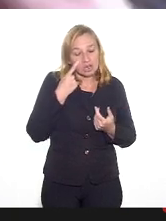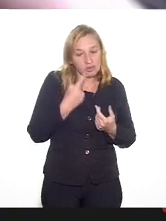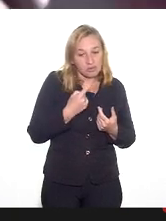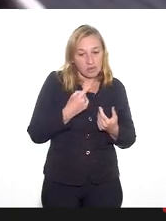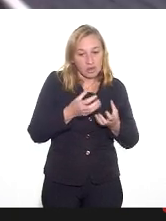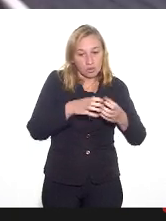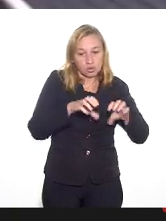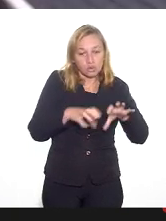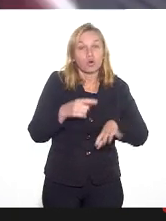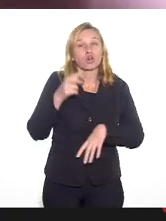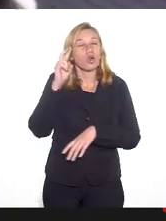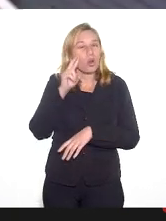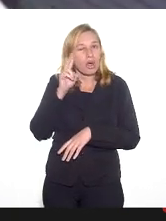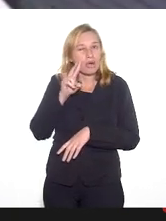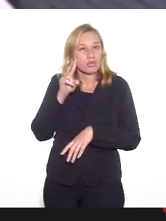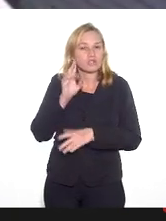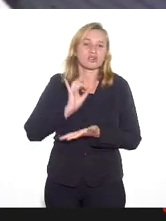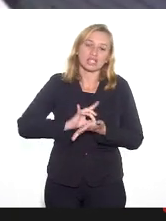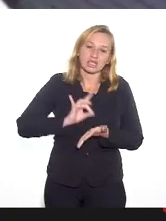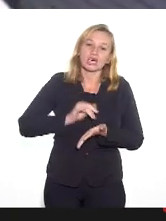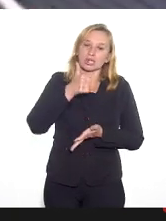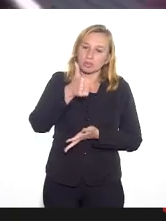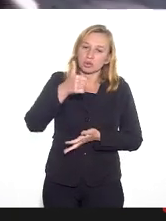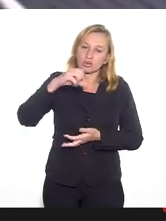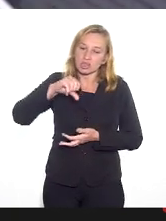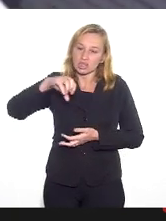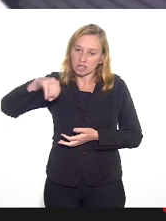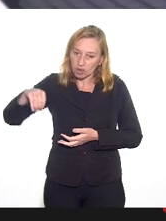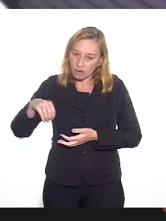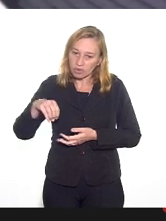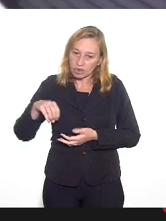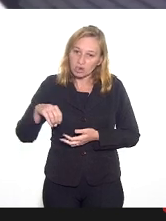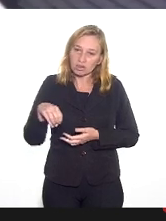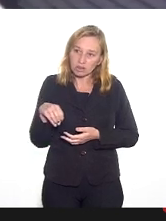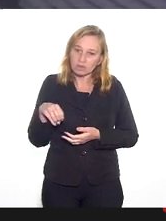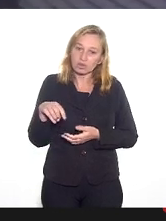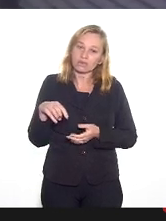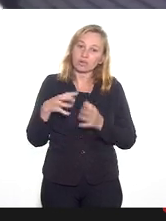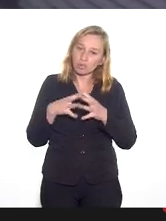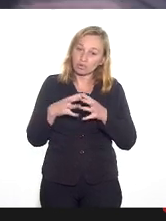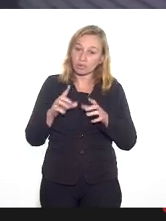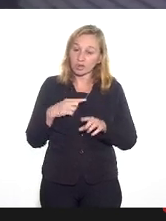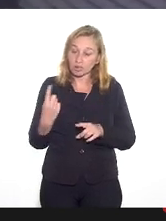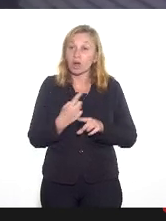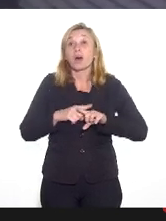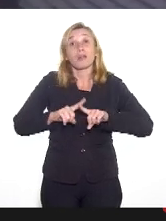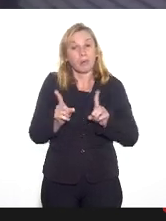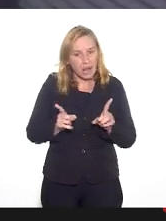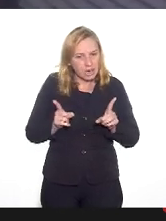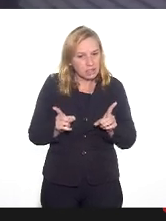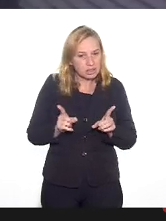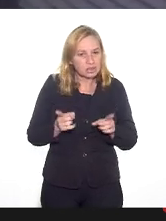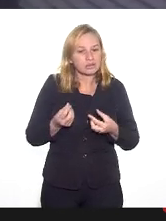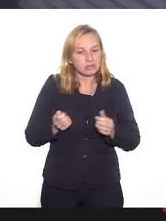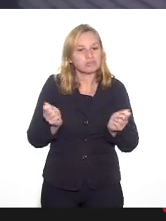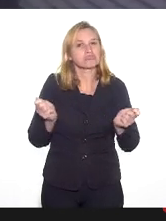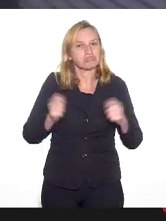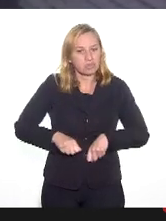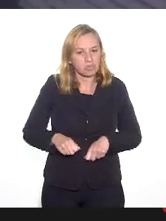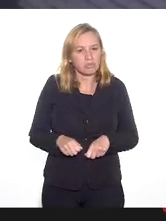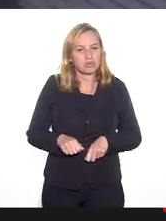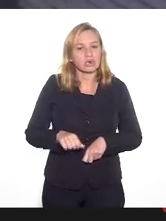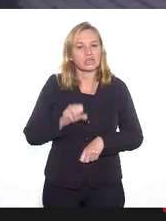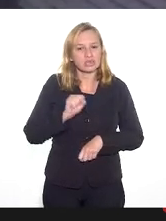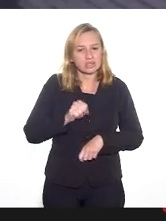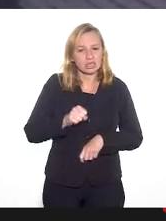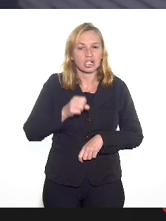concursos. O que eu me lembro realmente é o concurso de 1990, que ele é bem emblemático para nós. Mas ele traria a possibilidade de uma